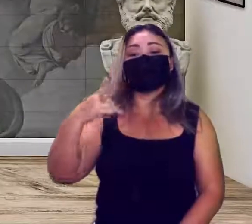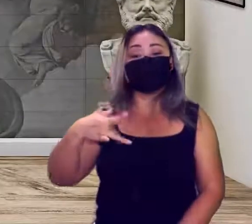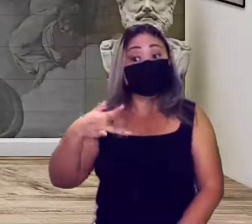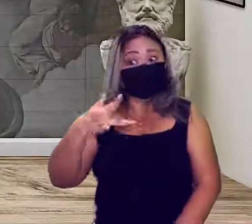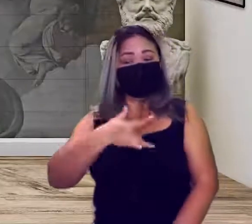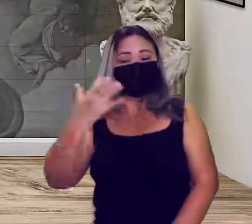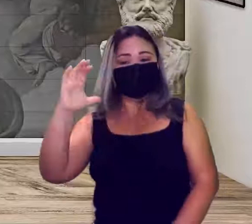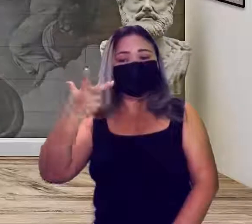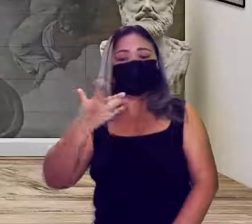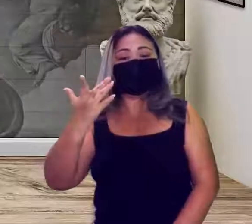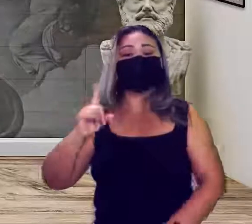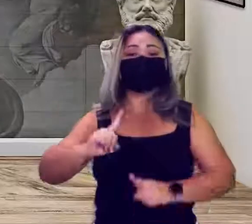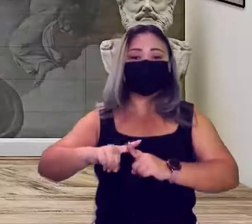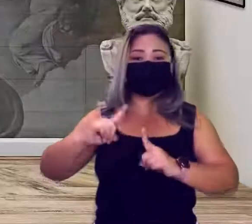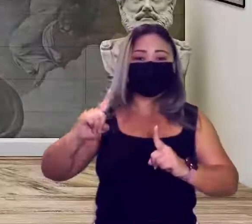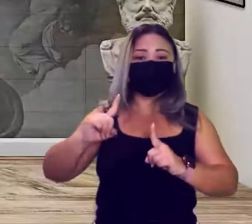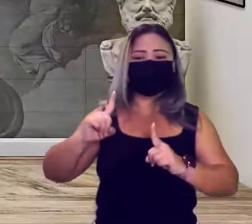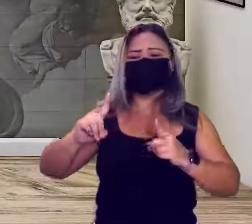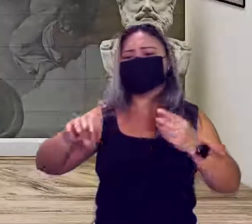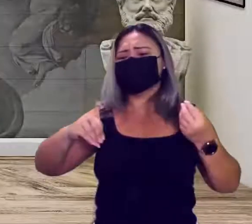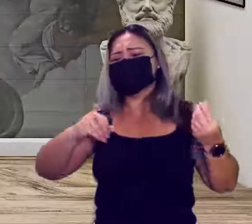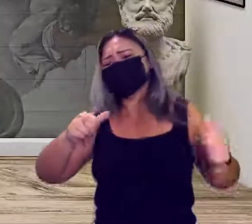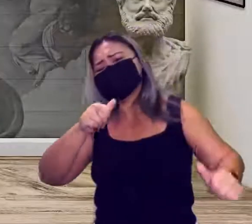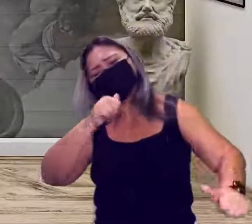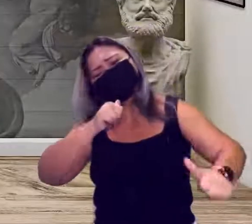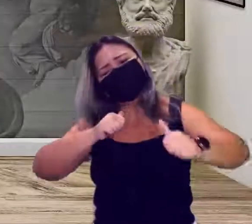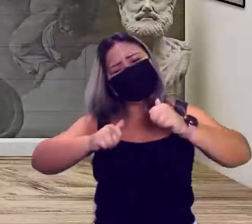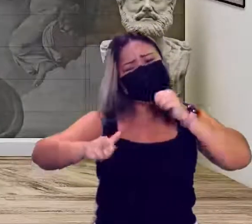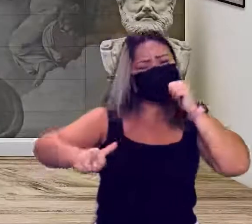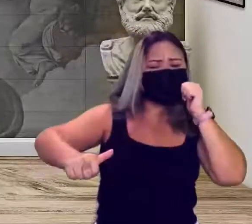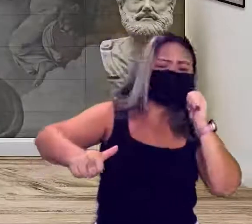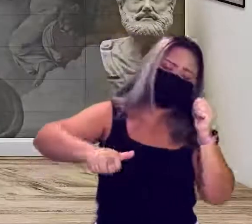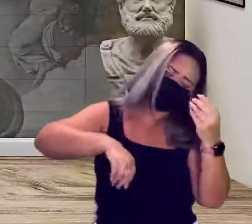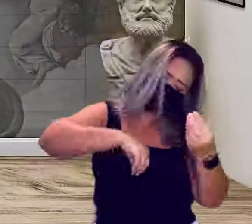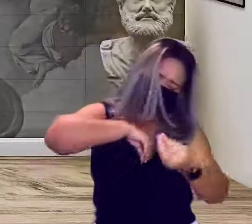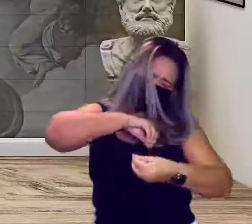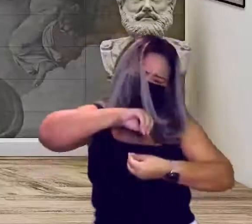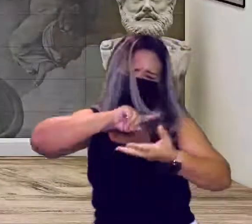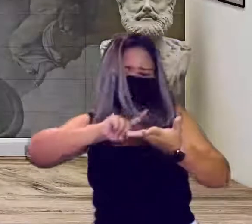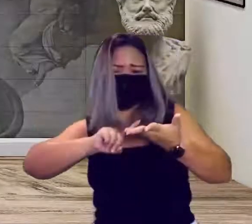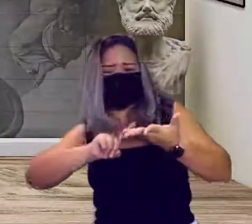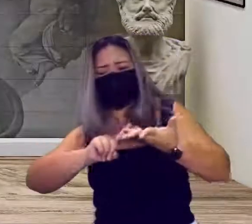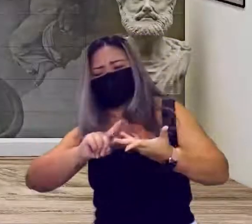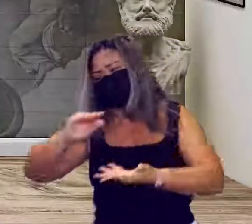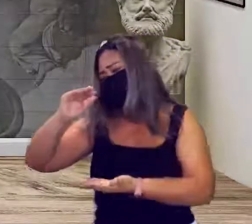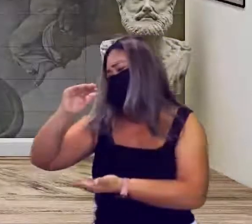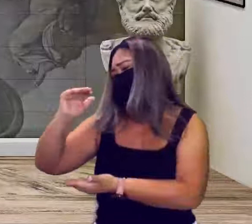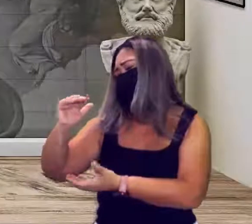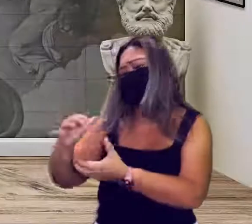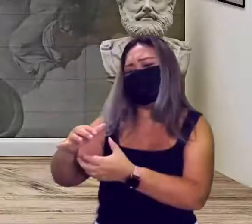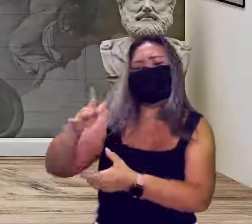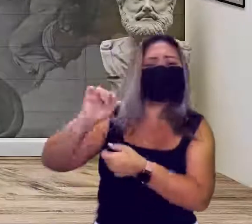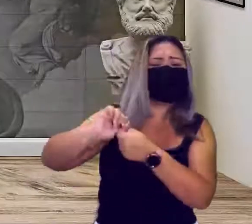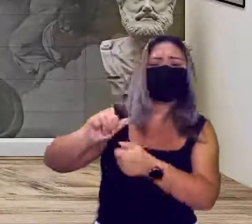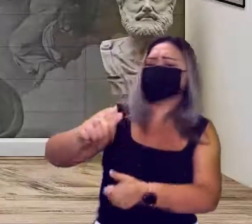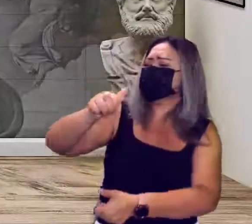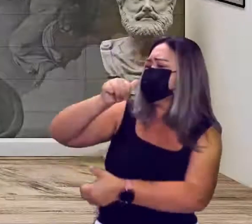saudável. Mas aí é a vida desregrada. Você tomar vários litros de vinho, né, e